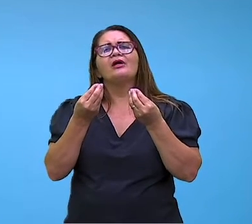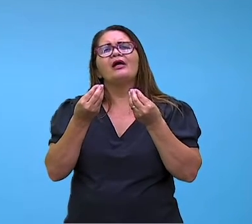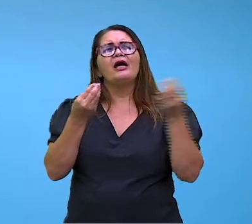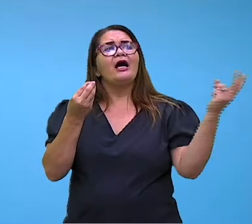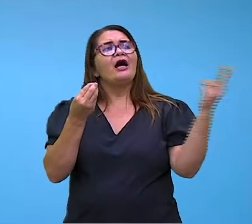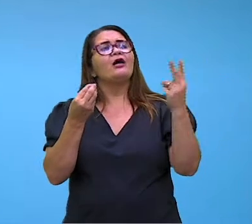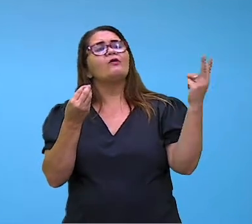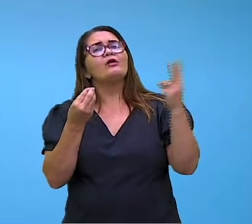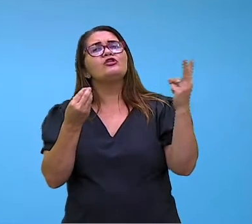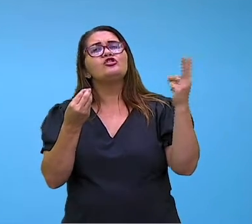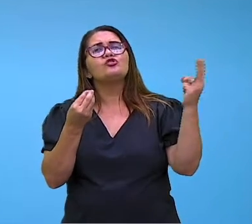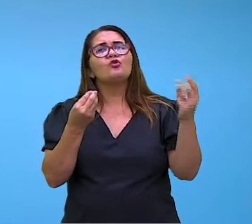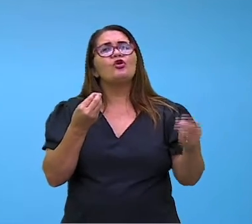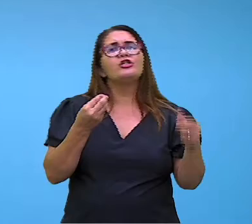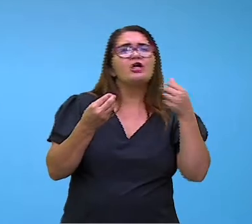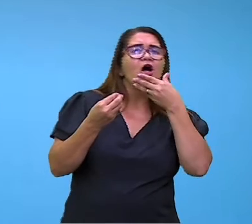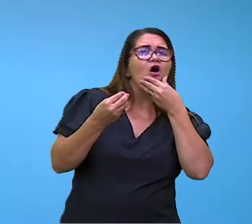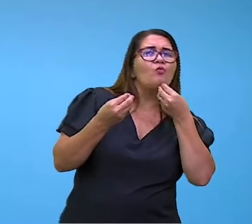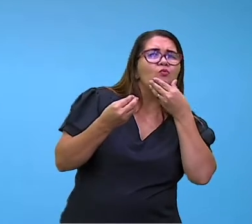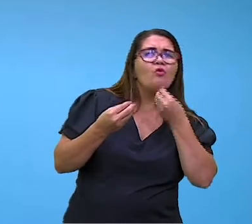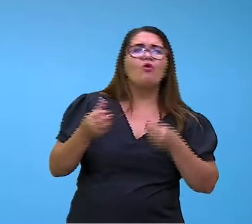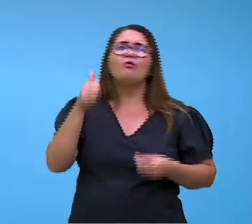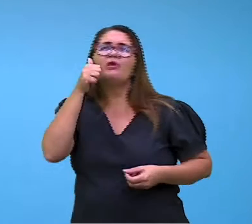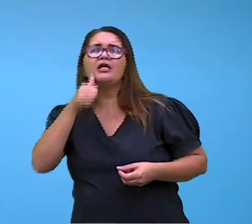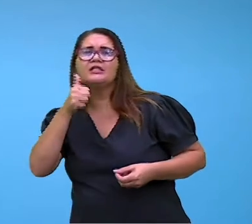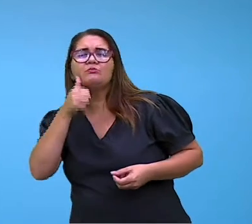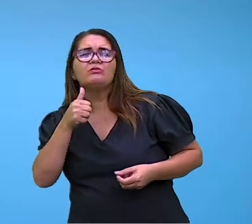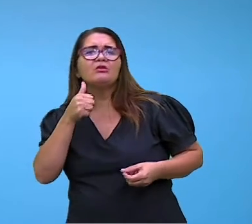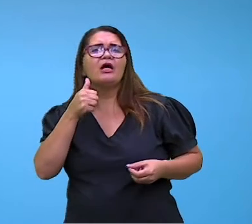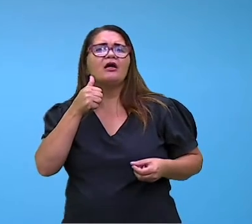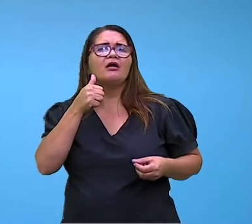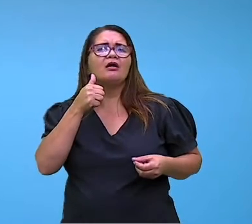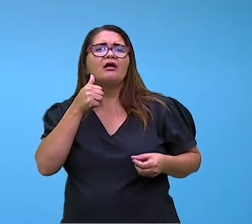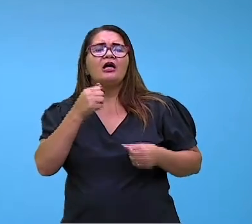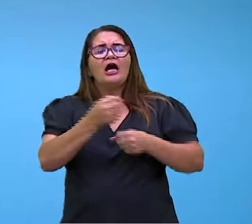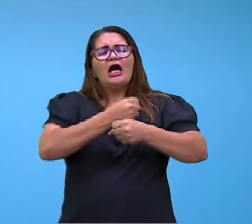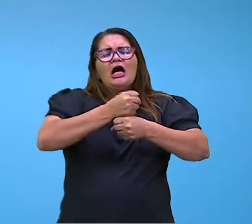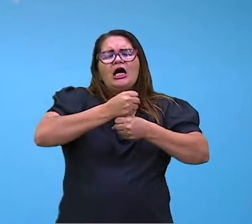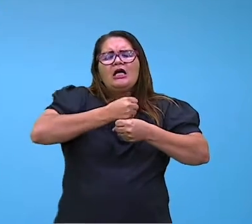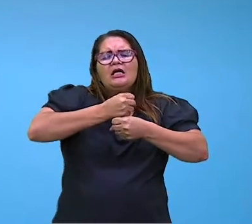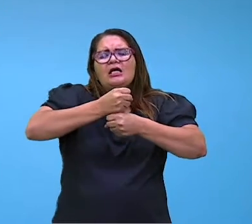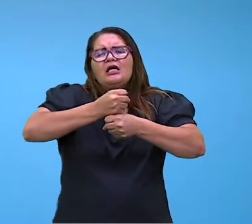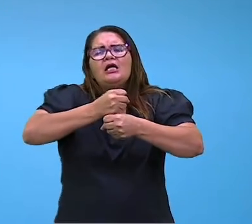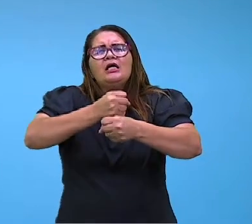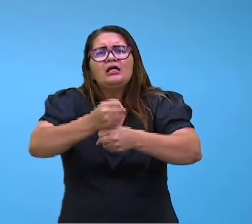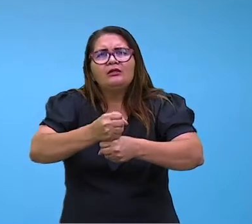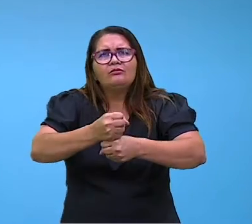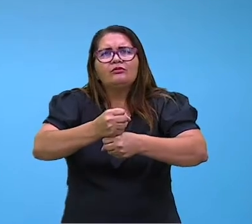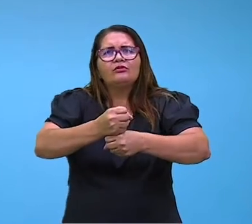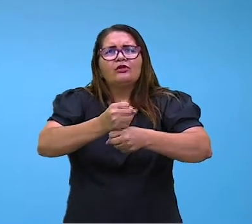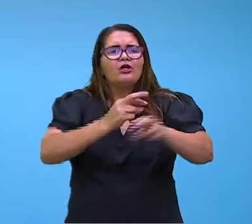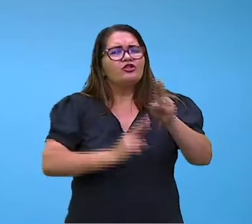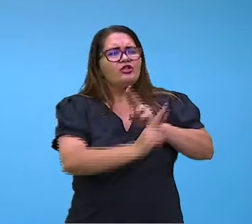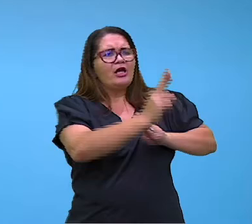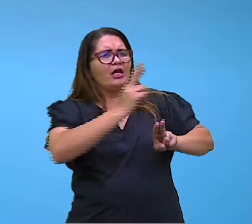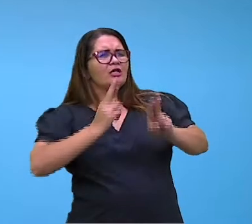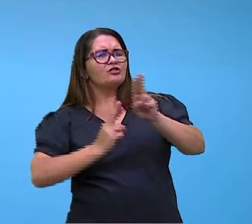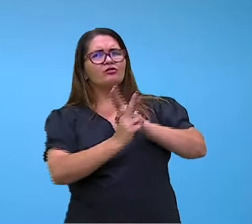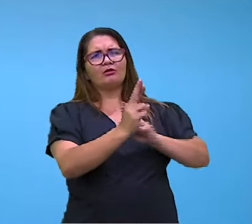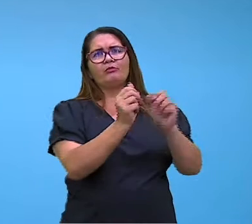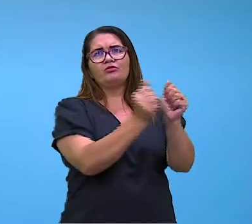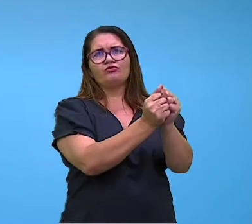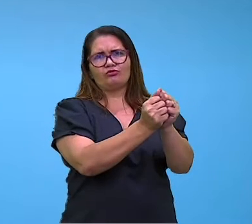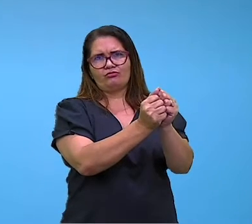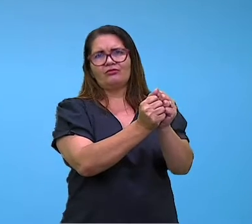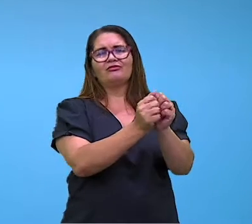têm. Então, a tradução dessa frase é, né? What is the relationship between the cards and the